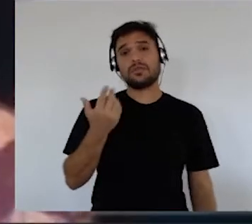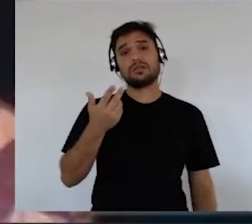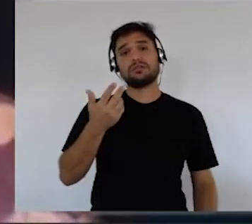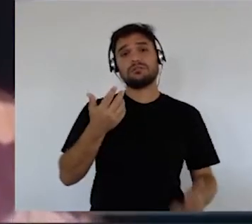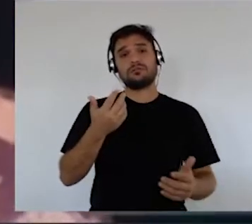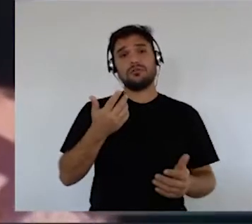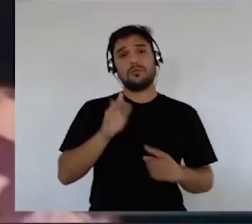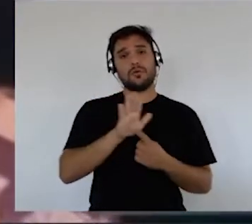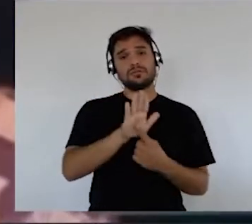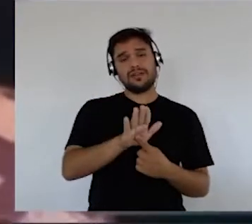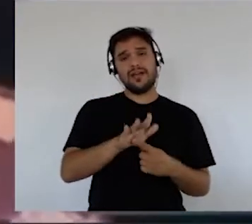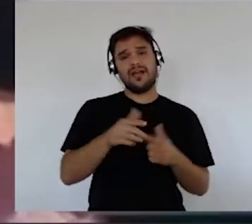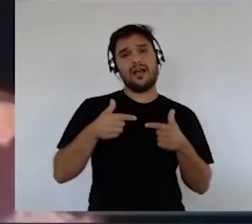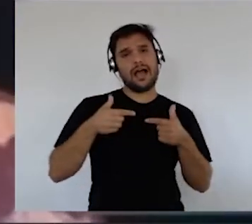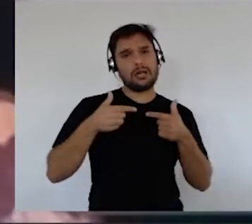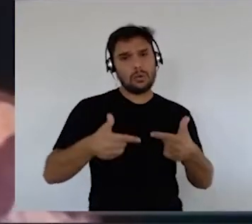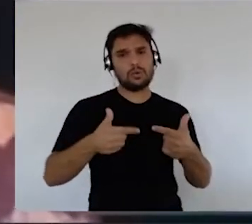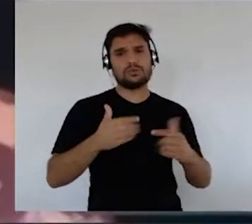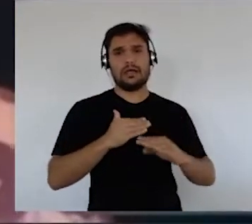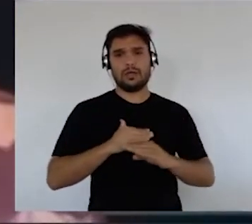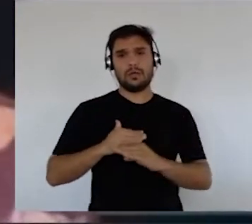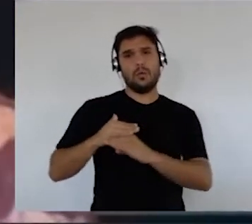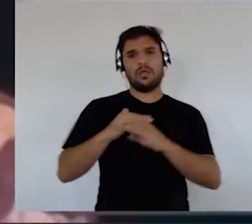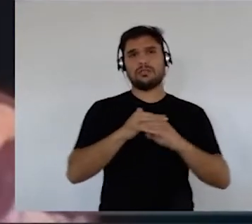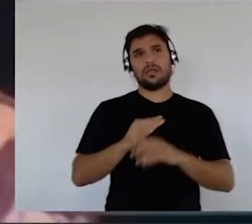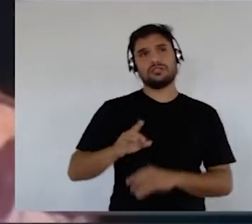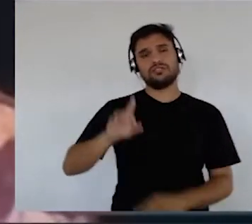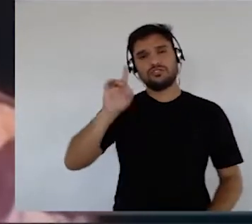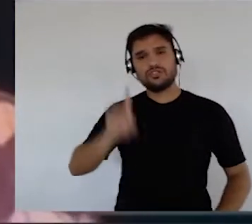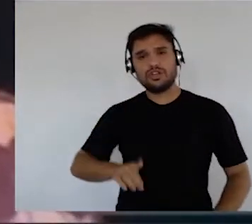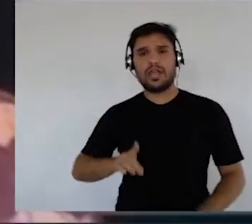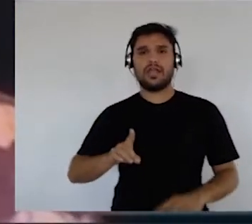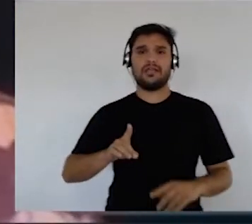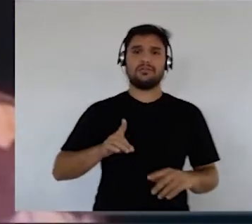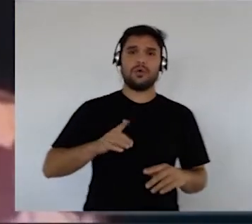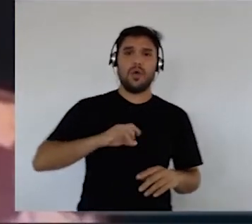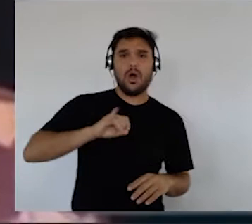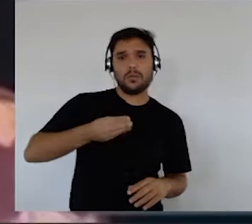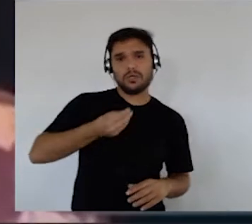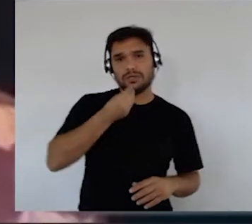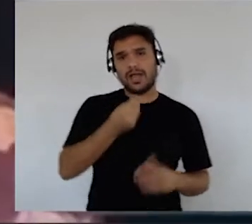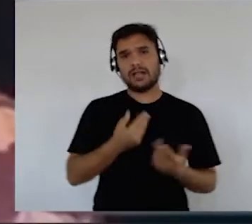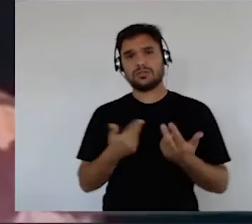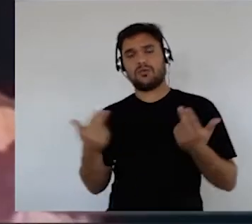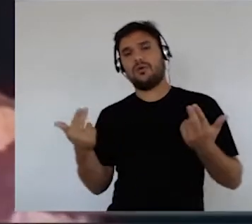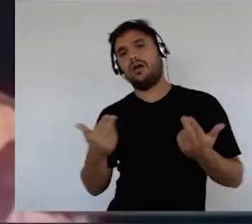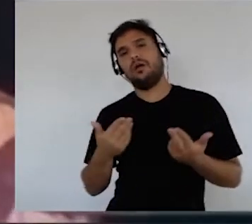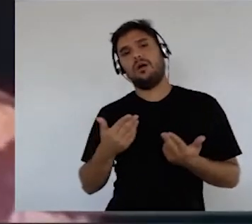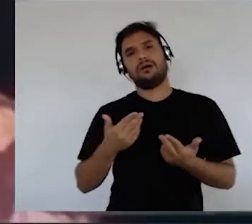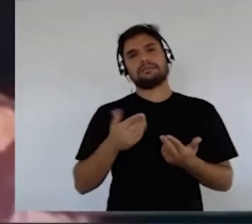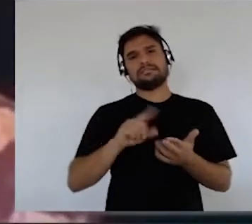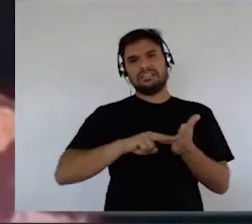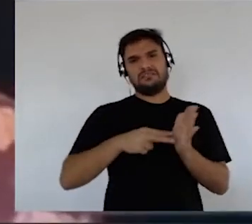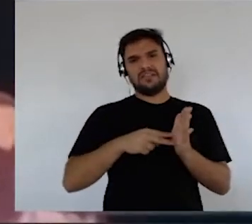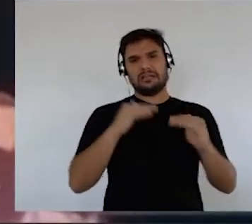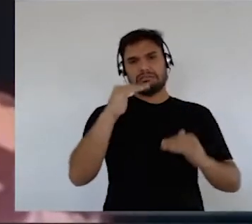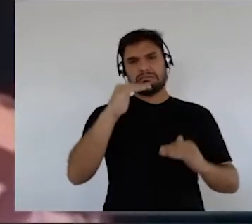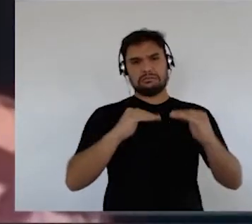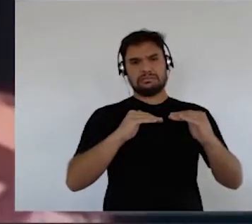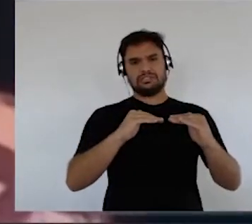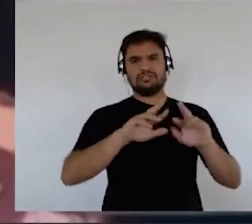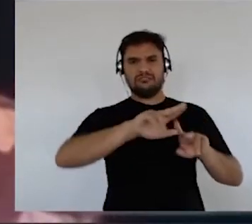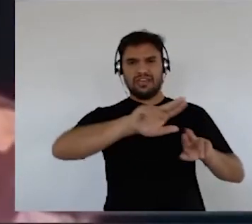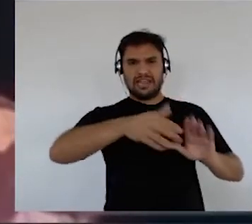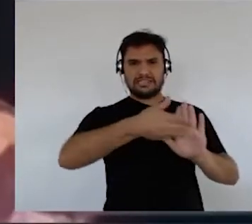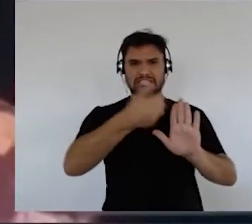essa luta por igualdade de direitos e oportunidades, que não significa a supressão das diferenças.